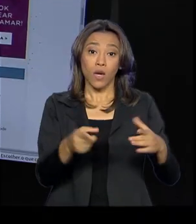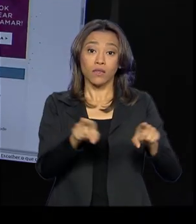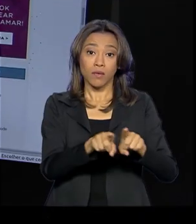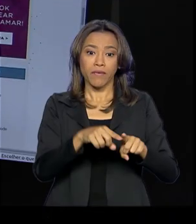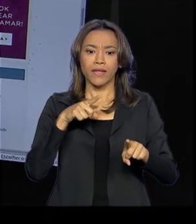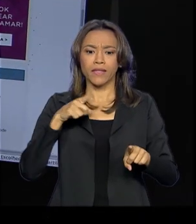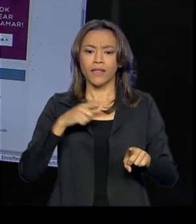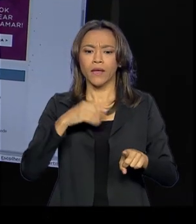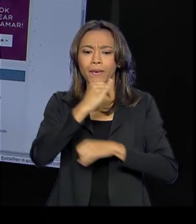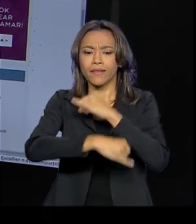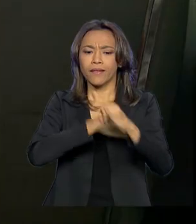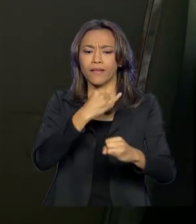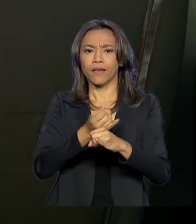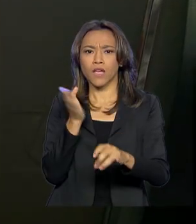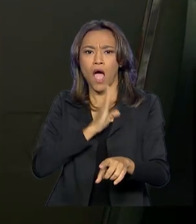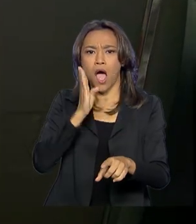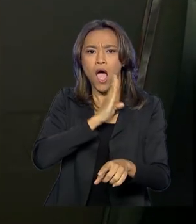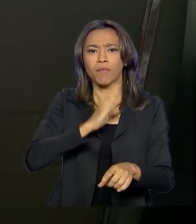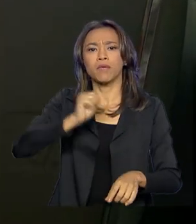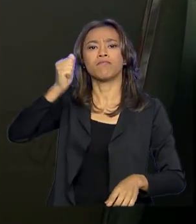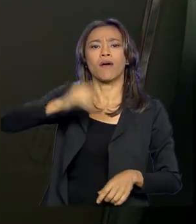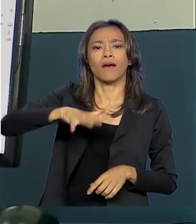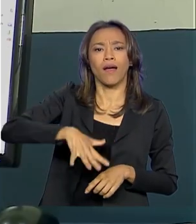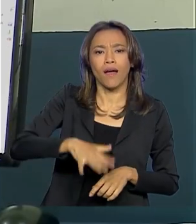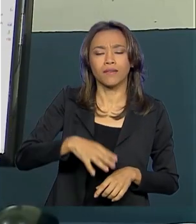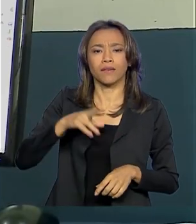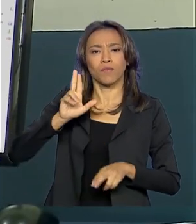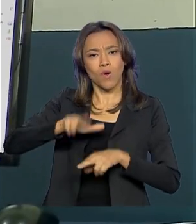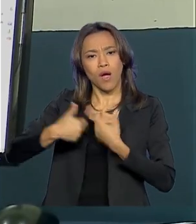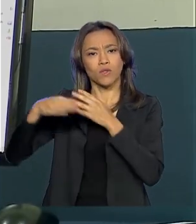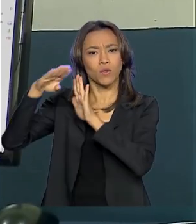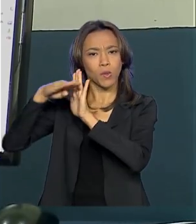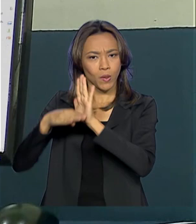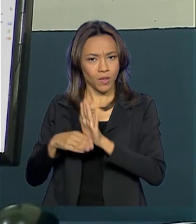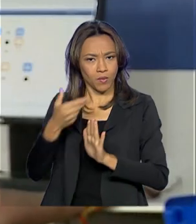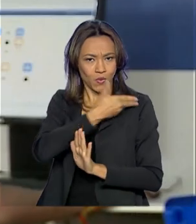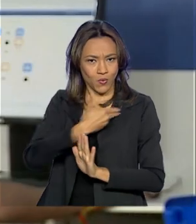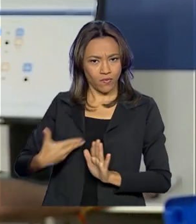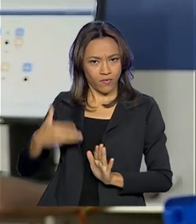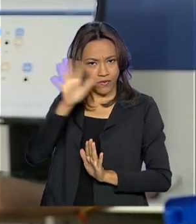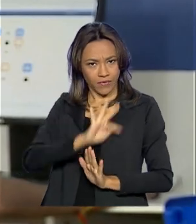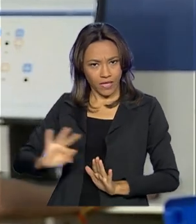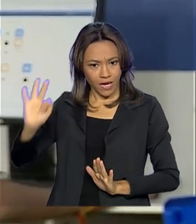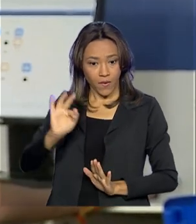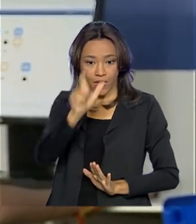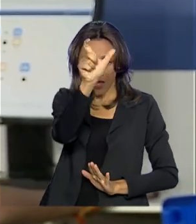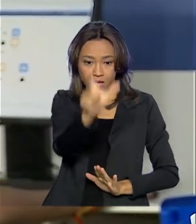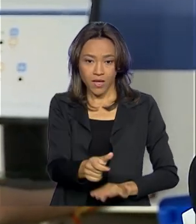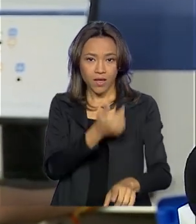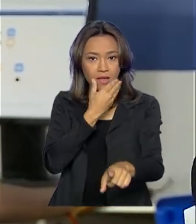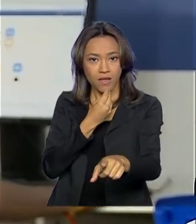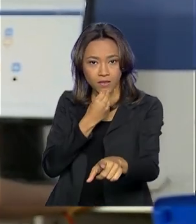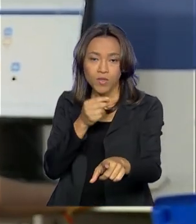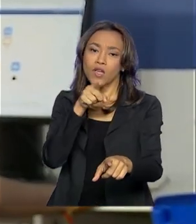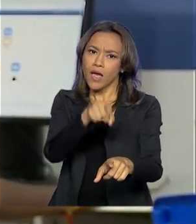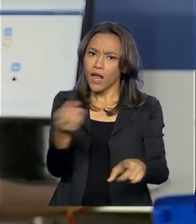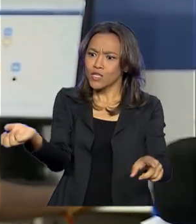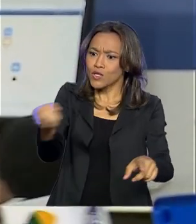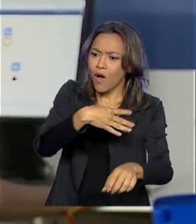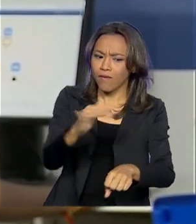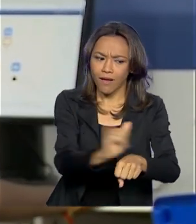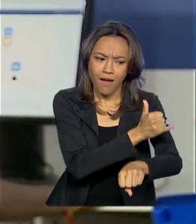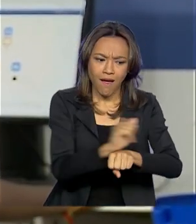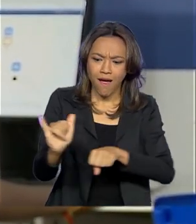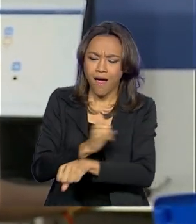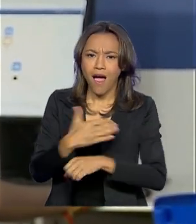mais rápida e barata do programa Educação Conectada do Governo Federal. Para Lucas, as novas ferramentas incentivam